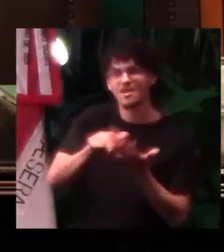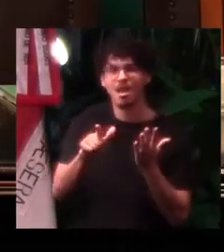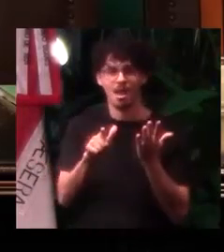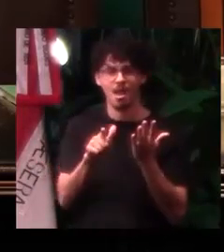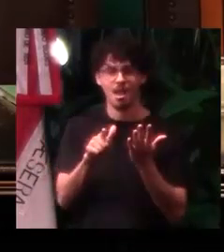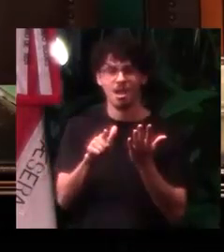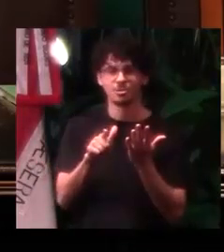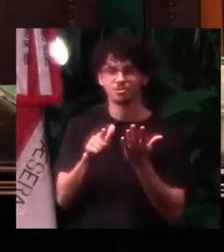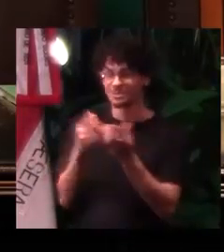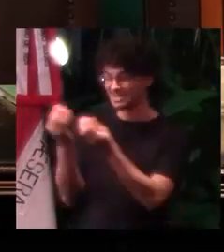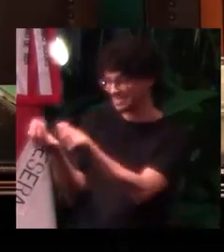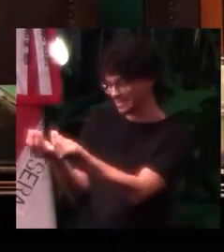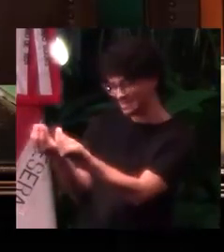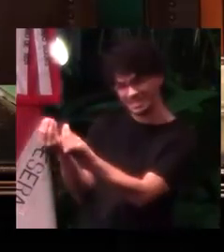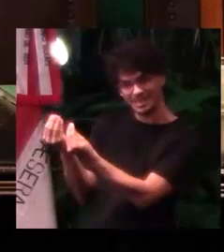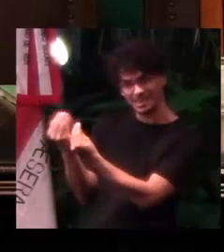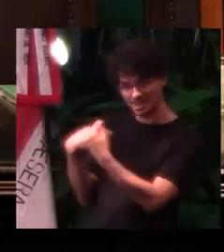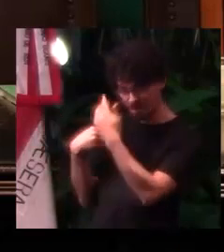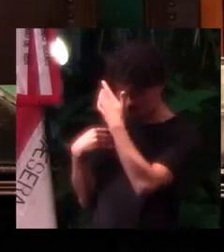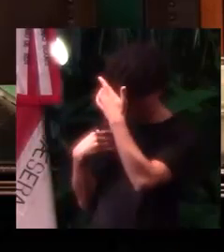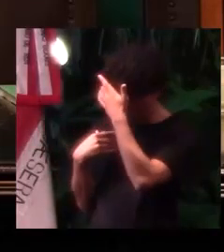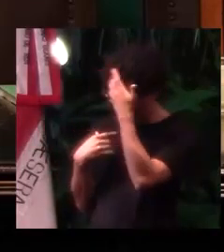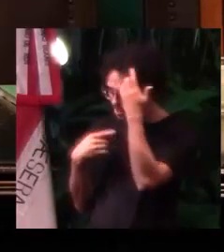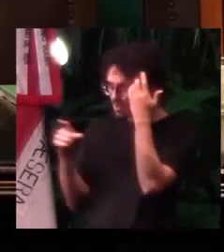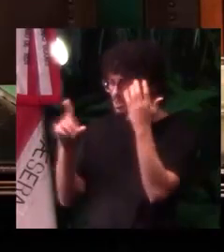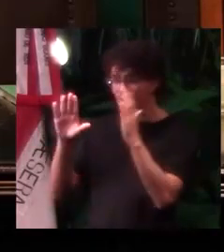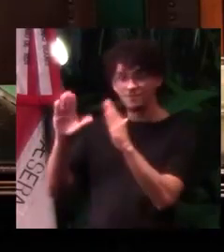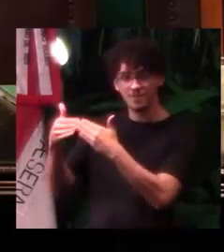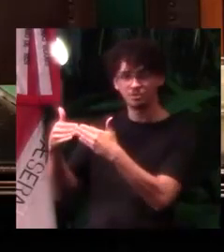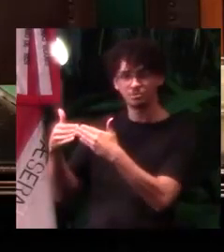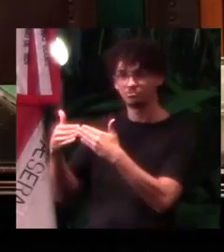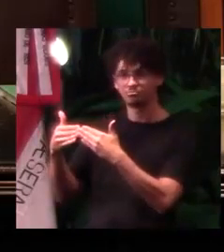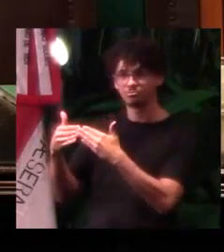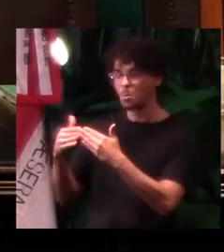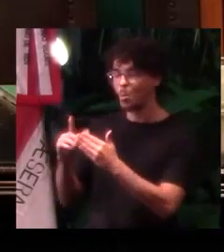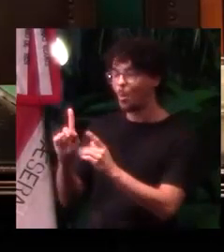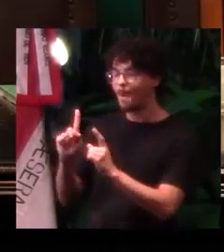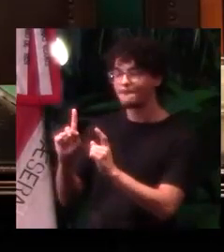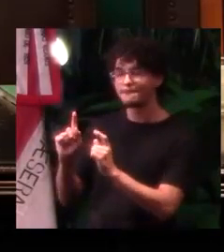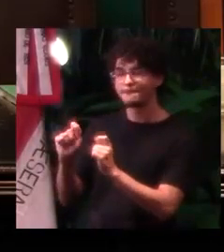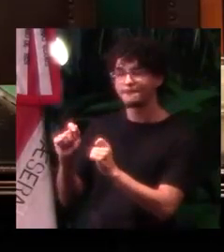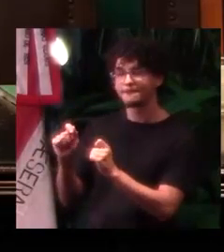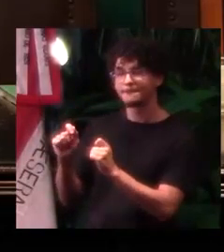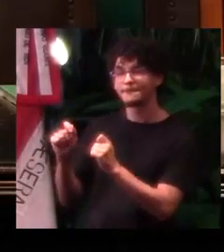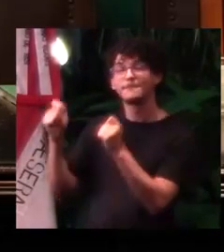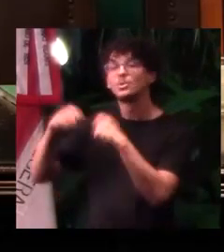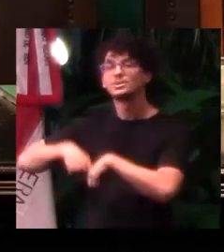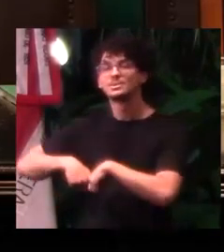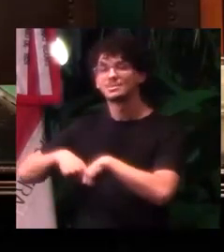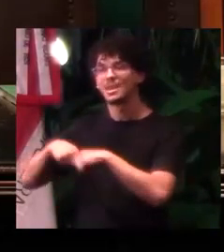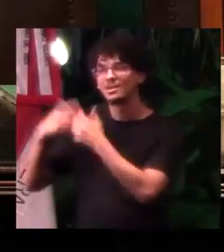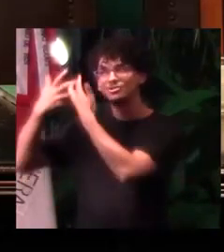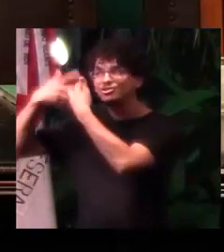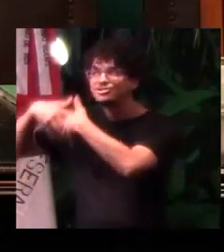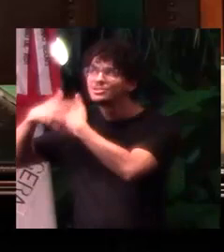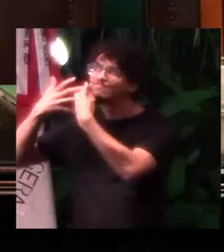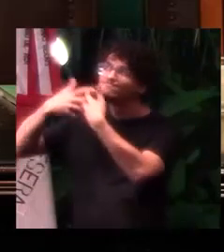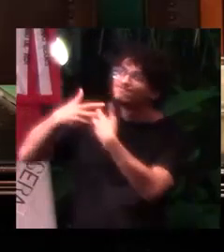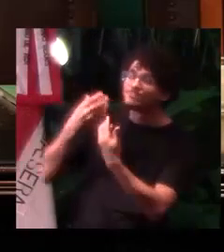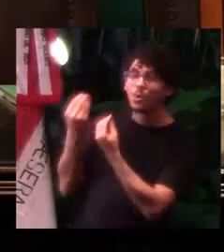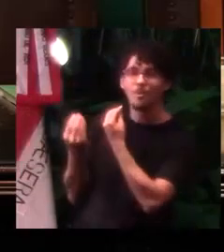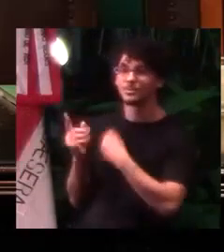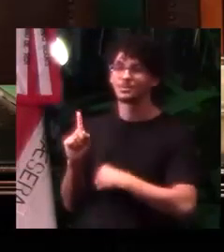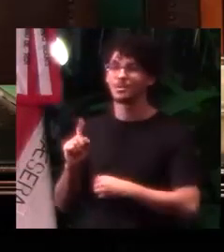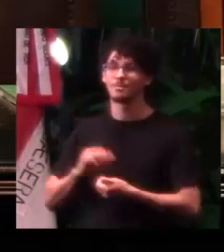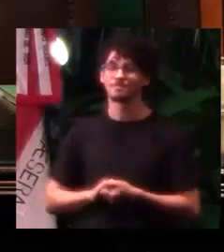certa forma, já, a meu ver, fecham esse horizonte interpretativo.